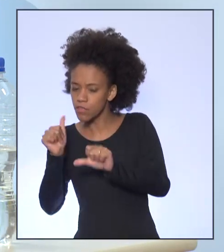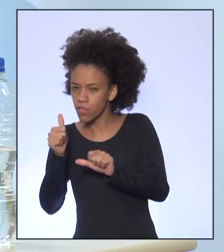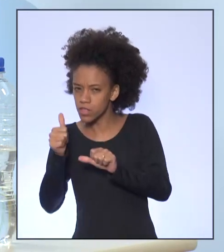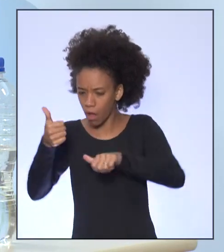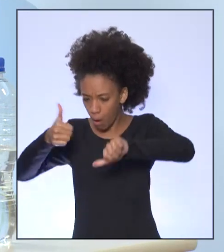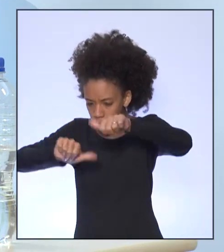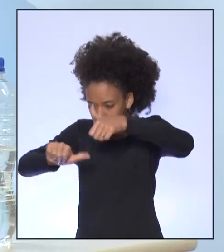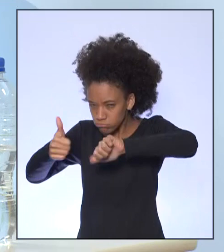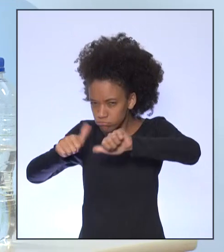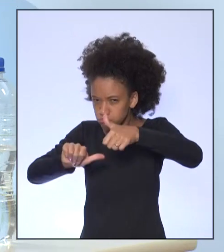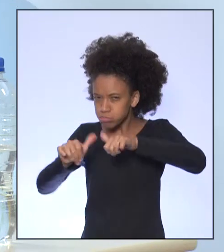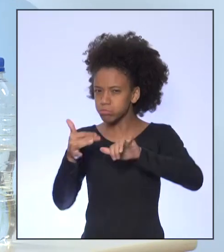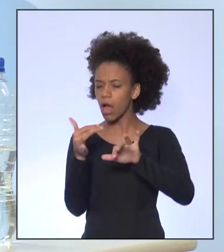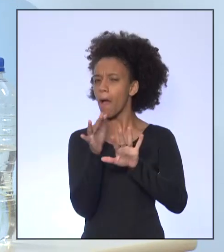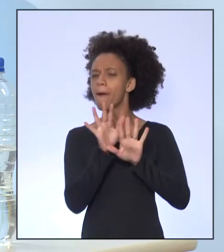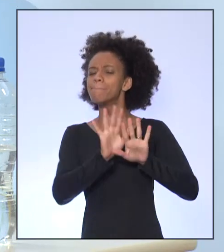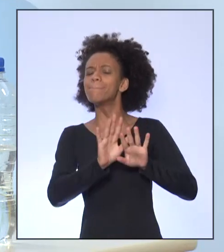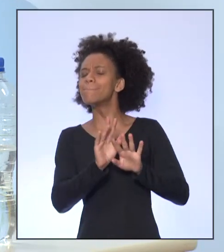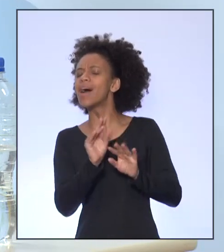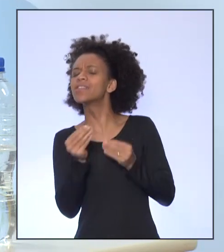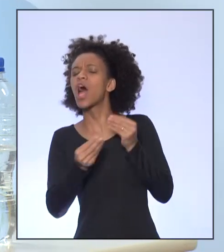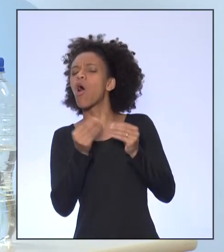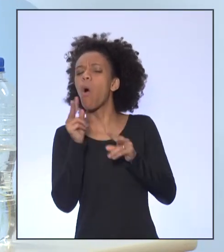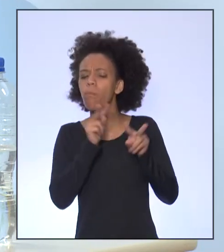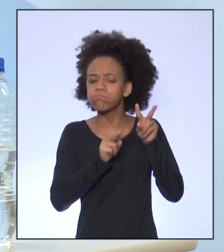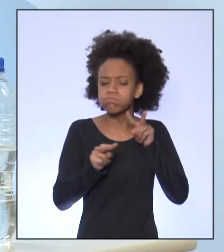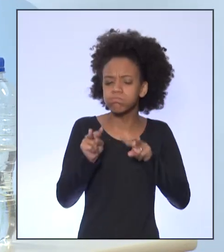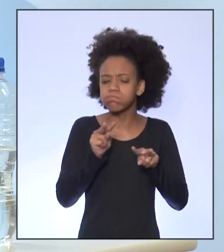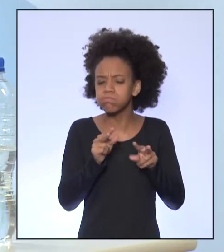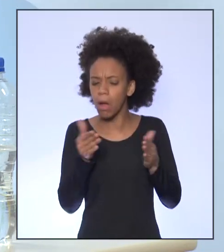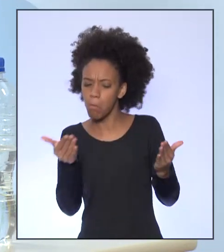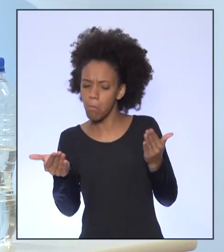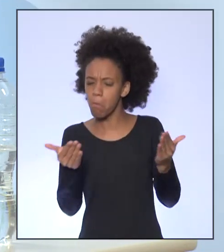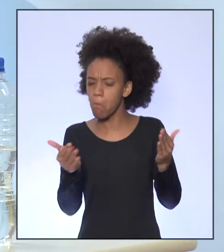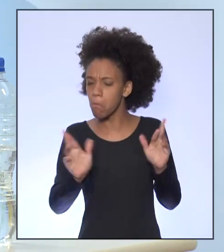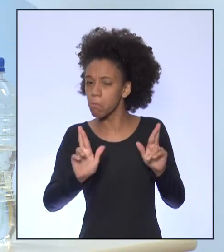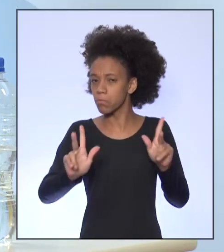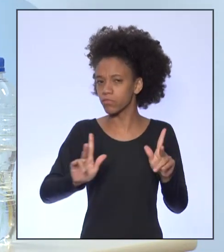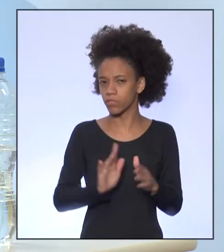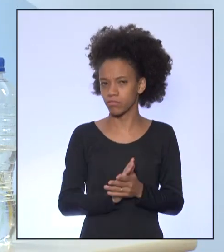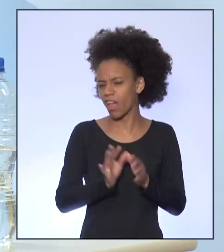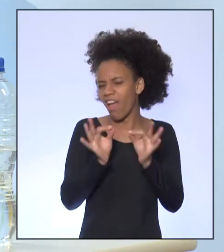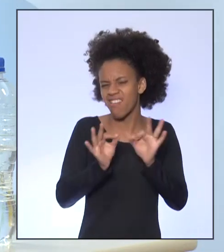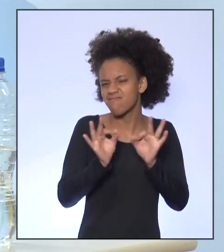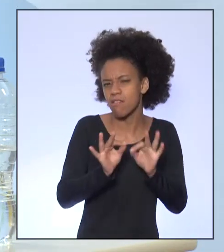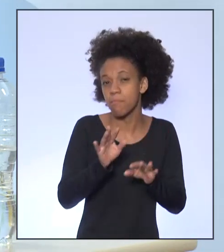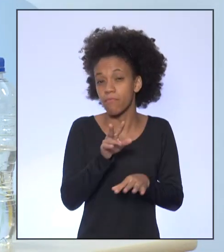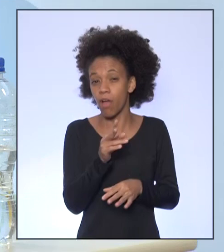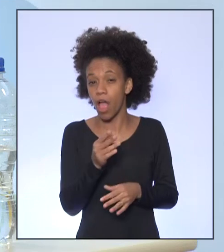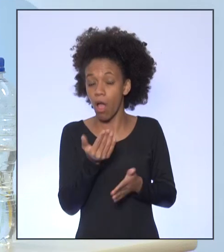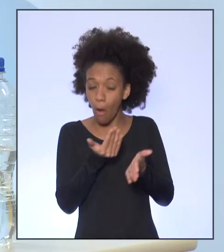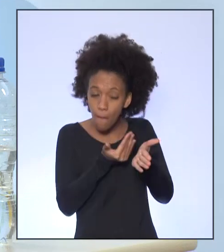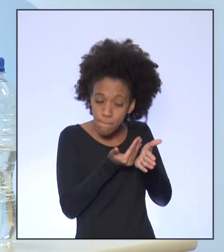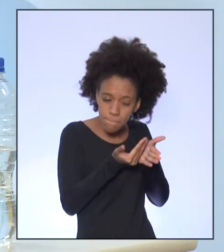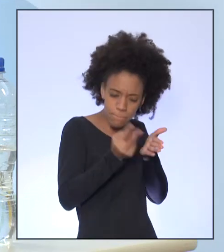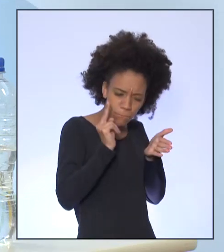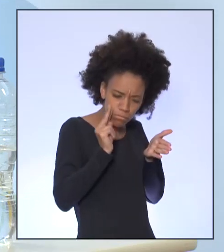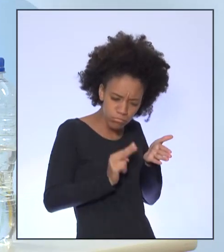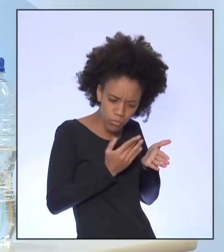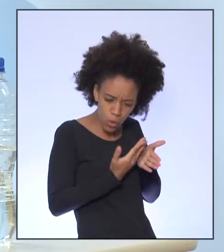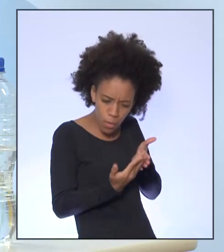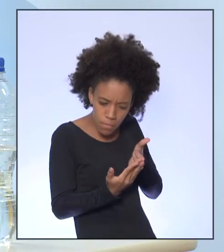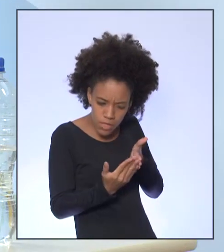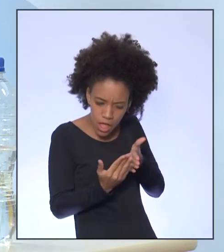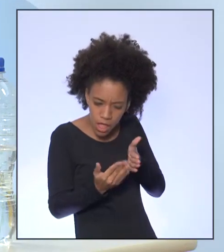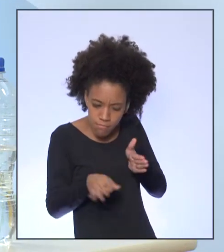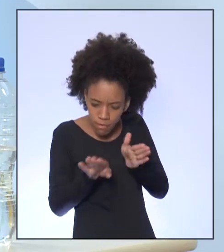que a gente vai observar para conseguir diferenciar? É simples, pessoal. A gente vai observar o começo da reação e o final